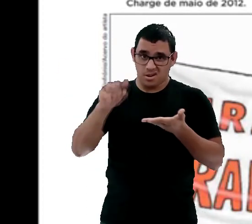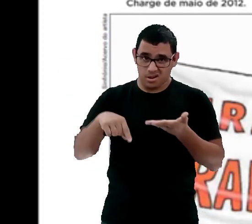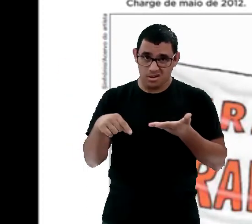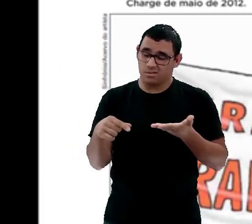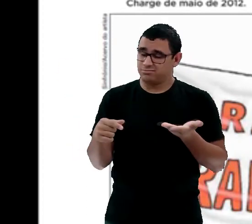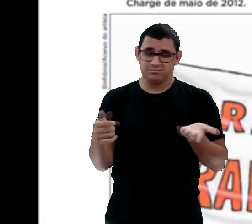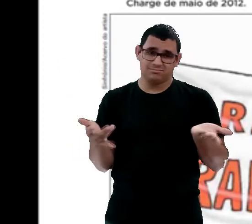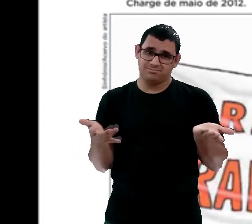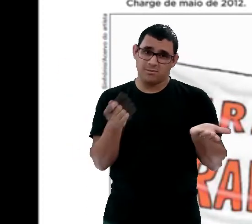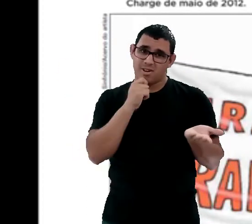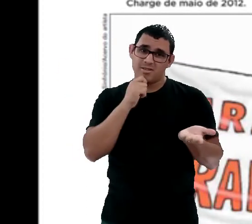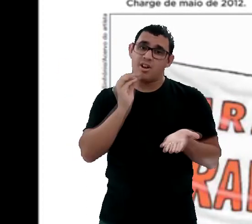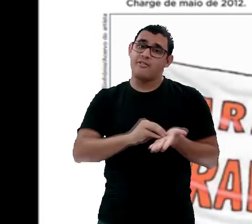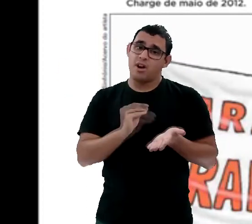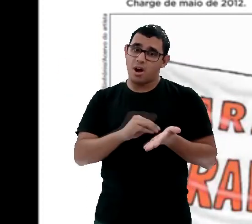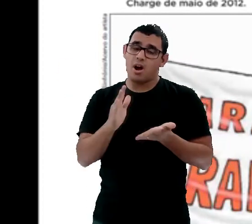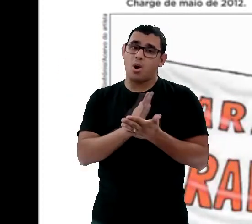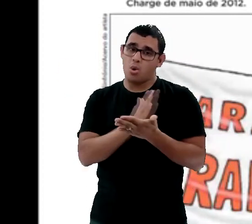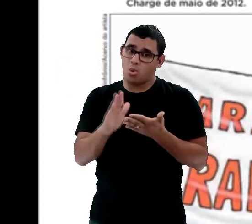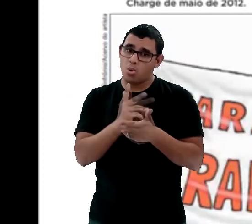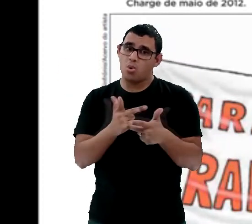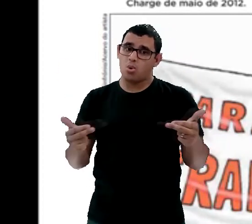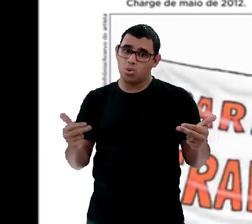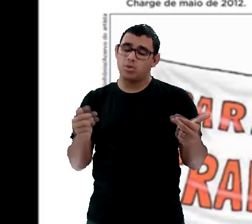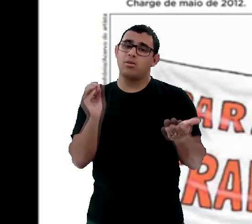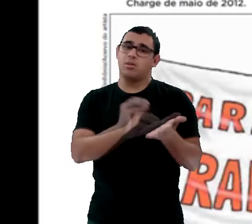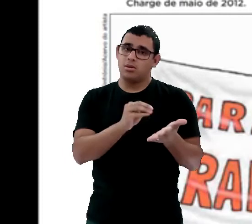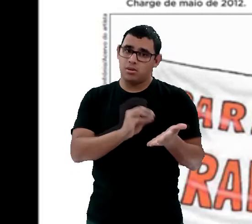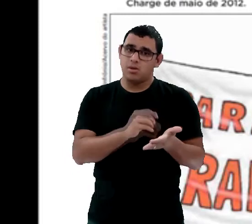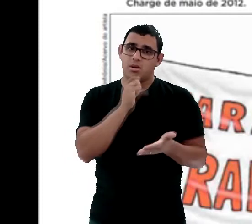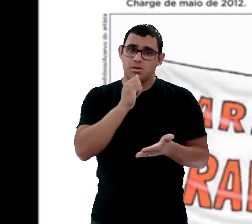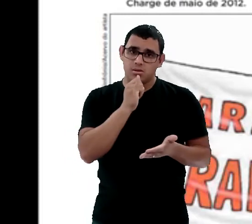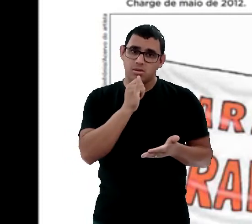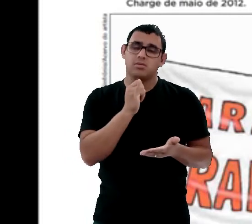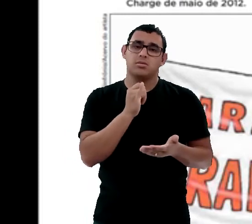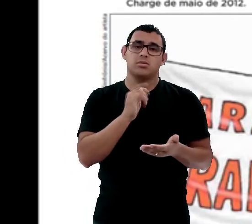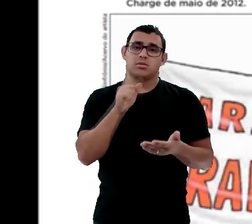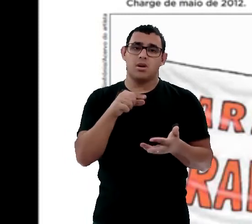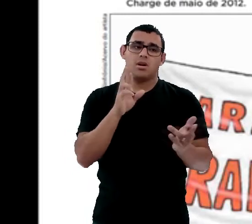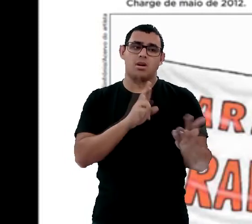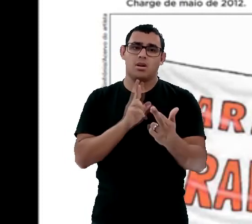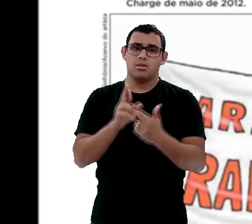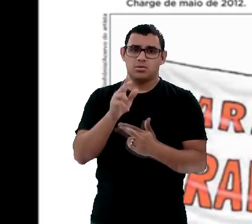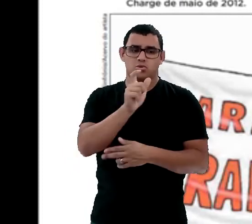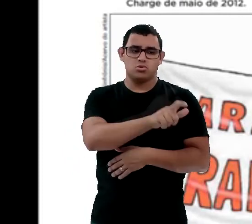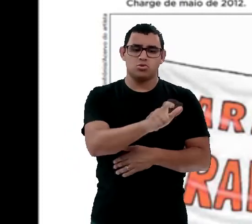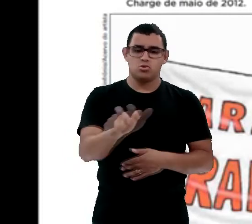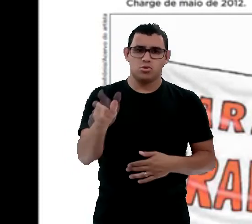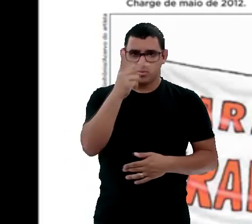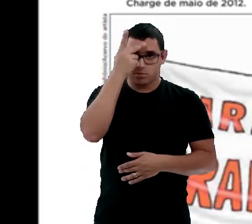já existia mais. Então já existia isso, então se pode dizer que era o capitalismo ainda, porque faltava uma coisa, um